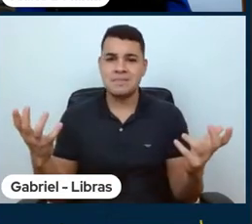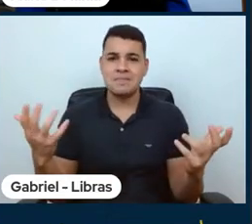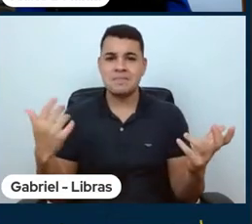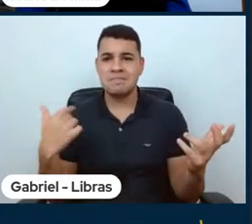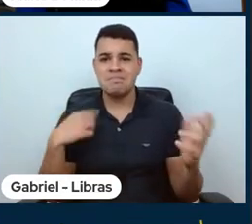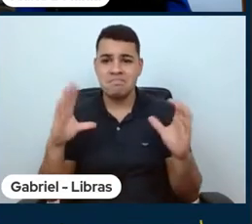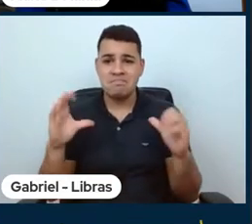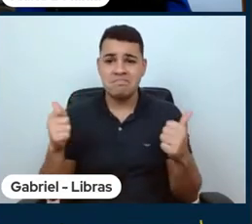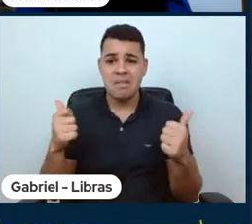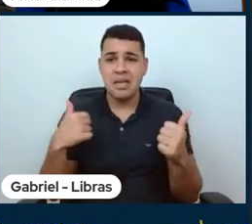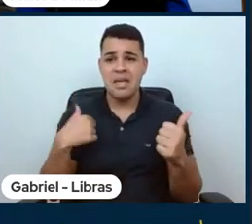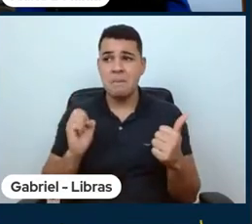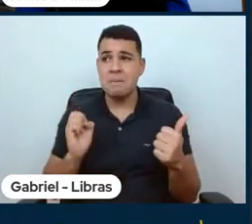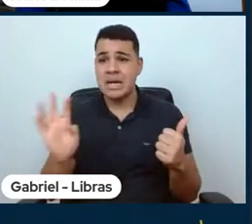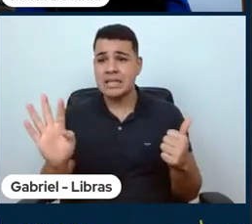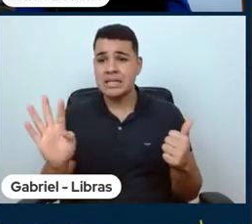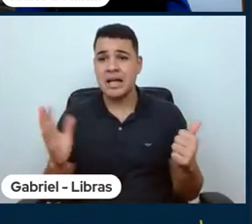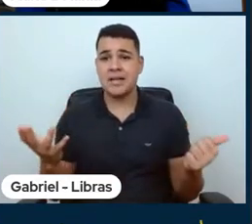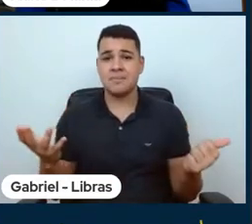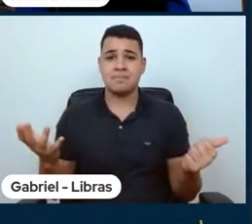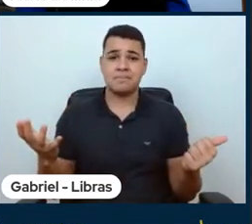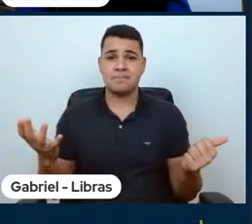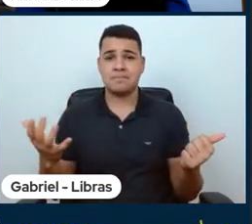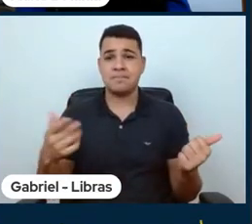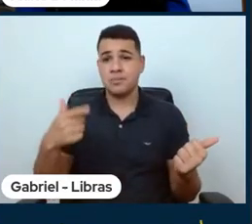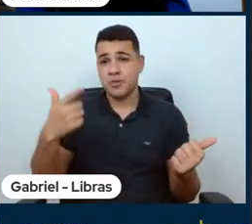eu mandar um Slack? Porque, mais uma vez, eu